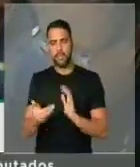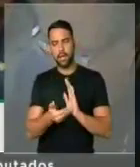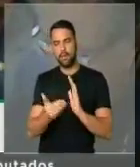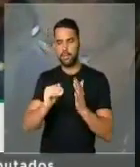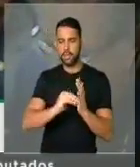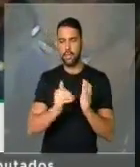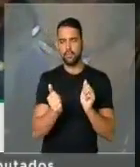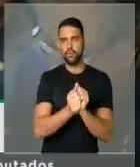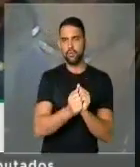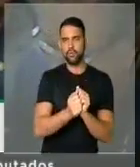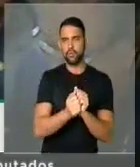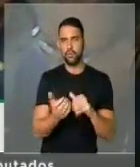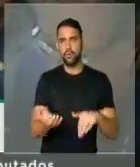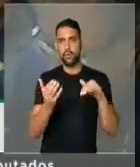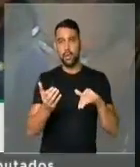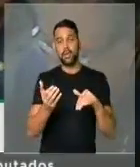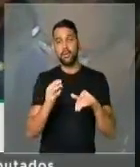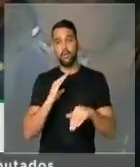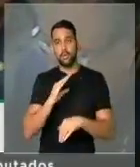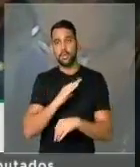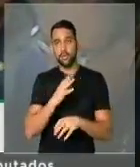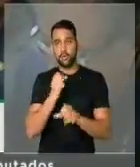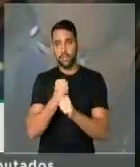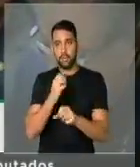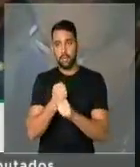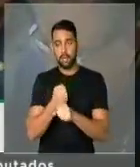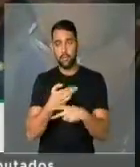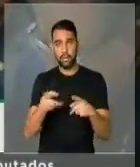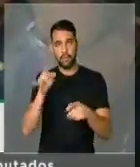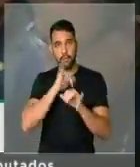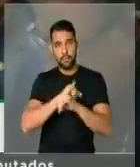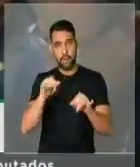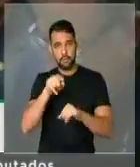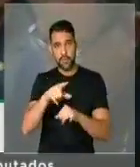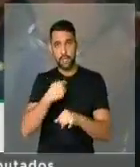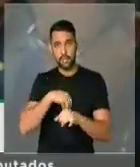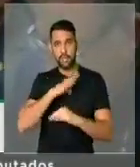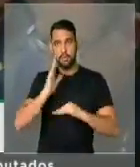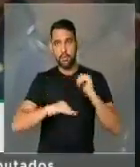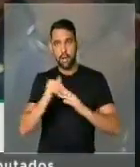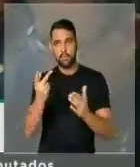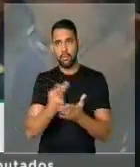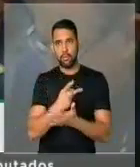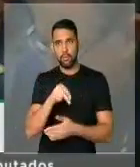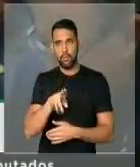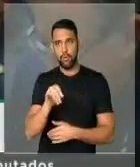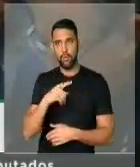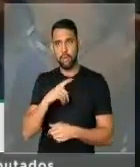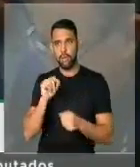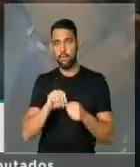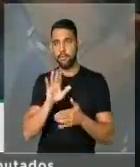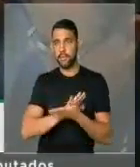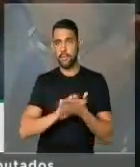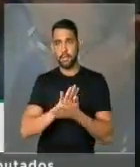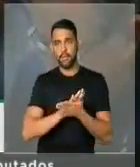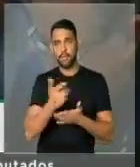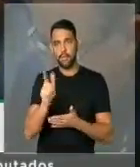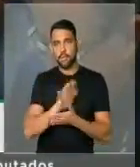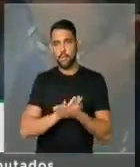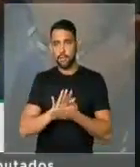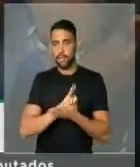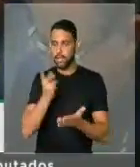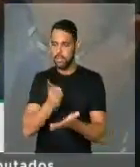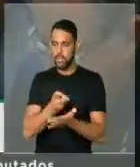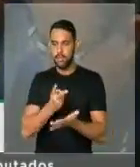e do Senado, tanto do Congresso Nacional. Alertamos que aquilo seria um ato nulo e que não se fizesse. Não só